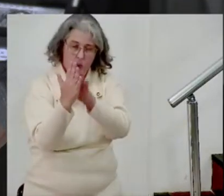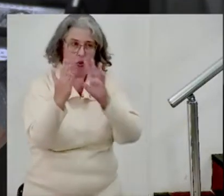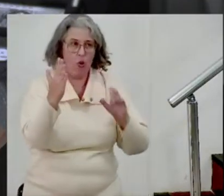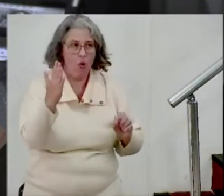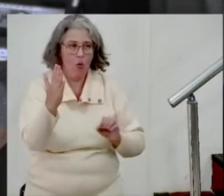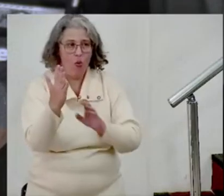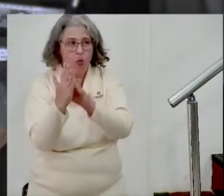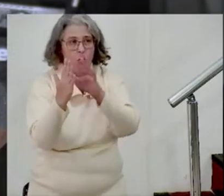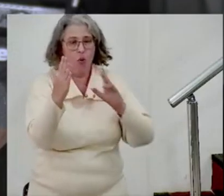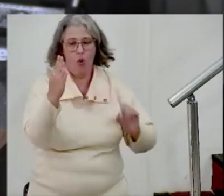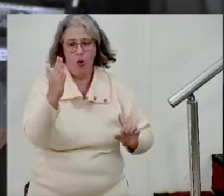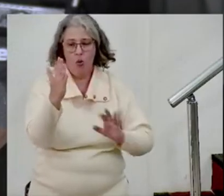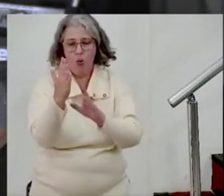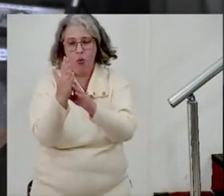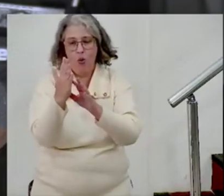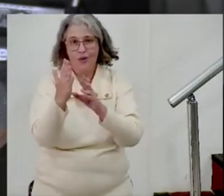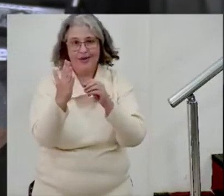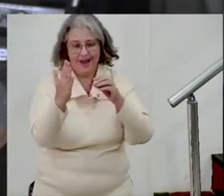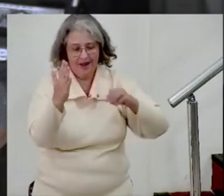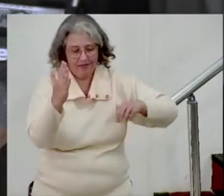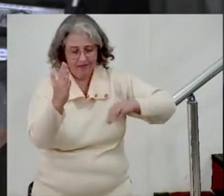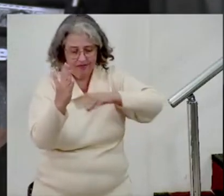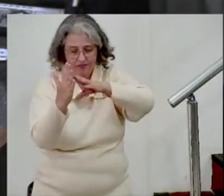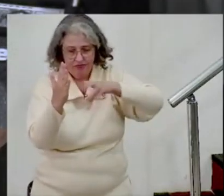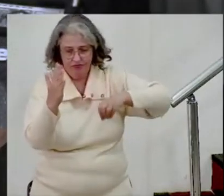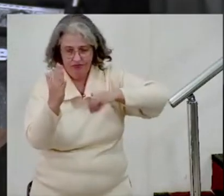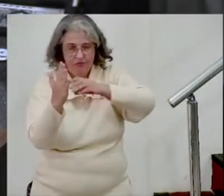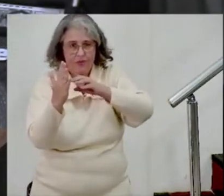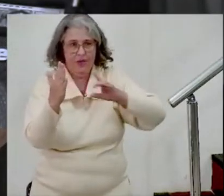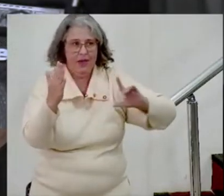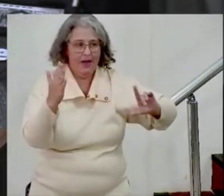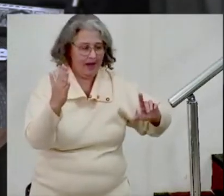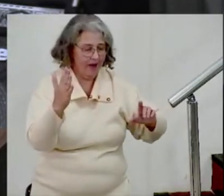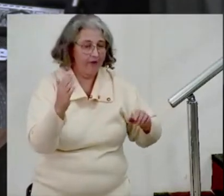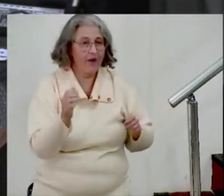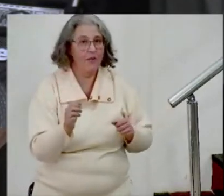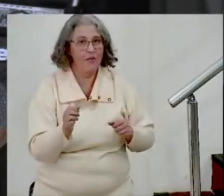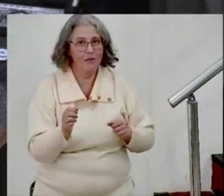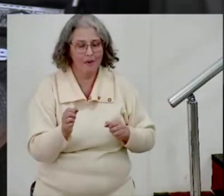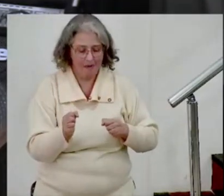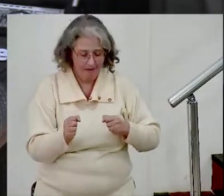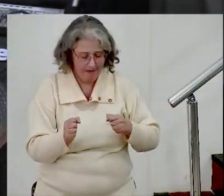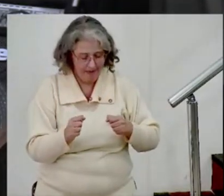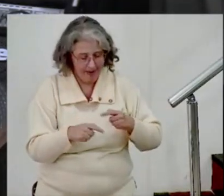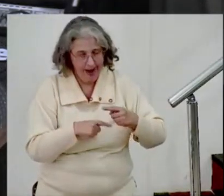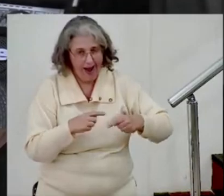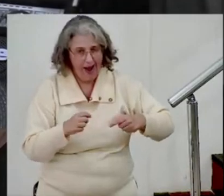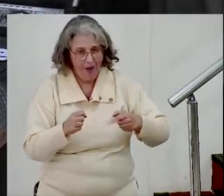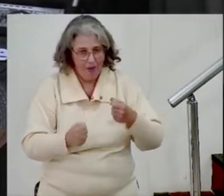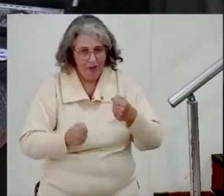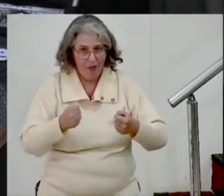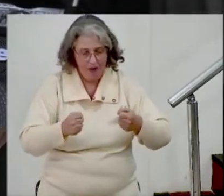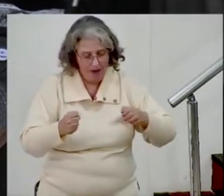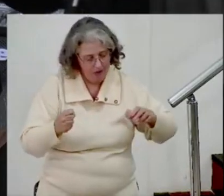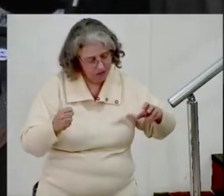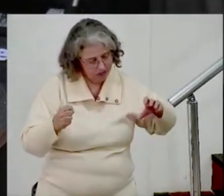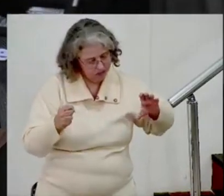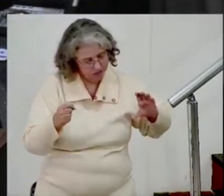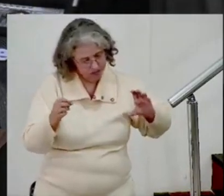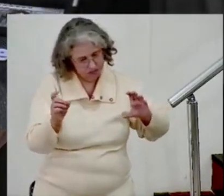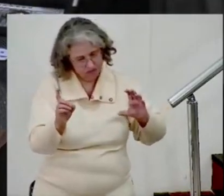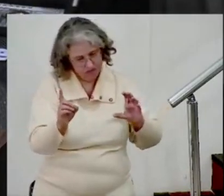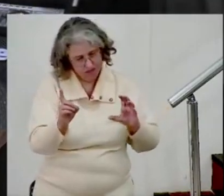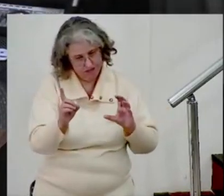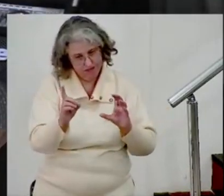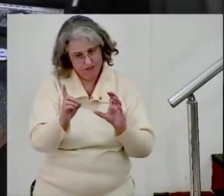pela rampa de terra com o seu ariete, com essa ponta, para atacar a muralha da cidade. Esse carro era a alta